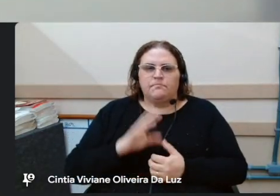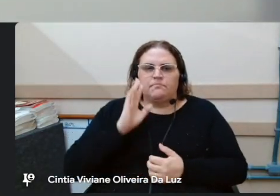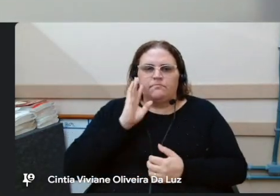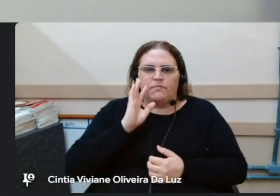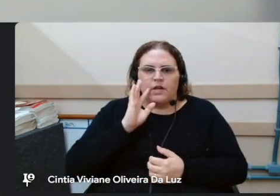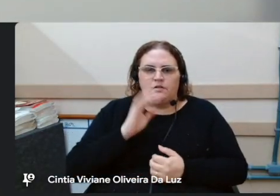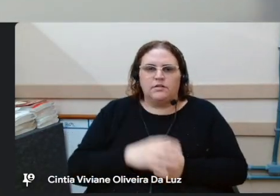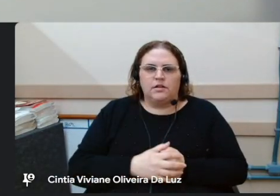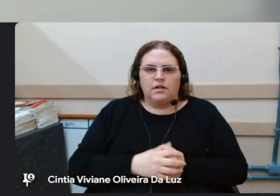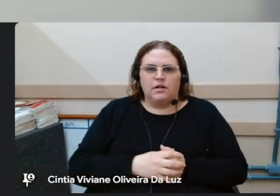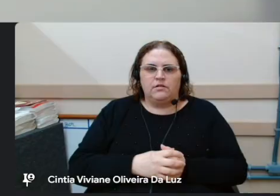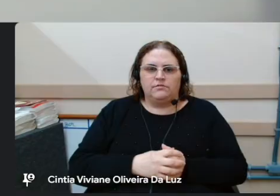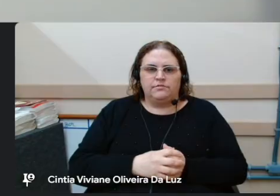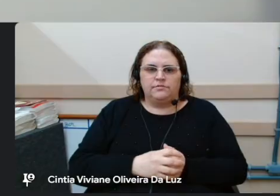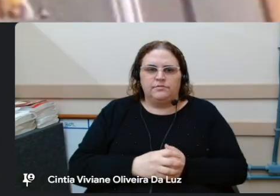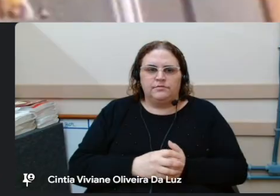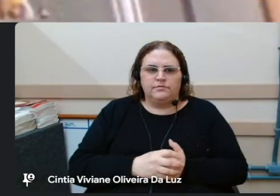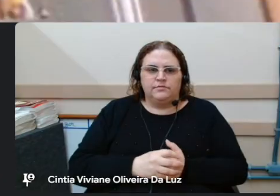obrigada